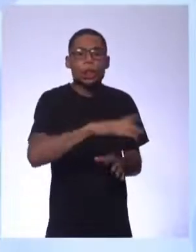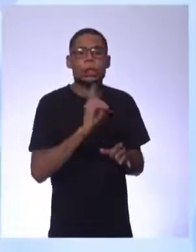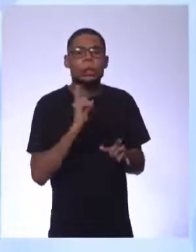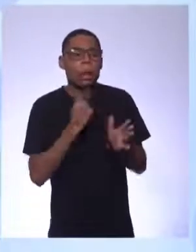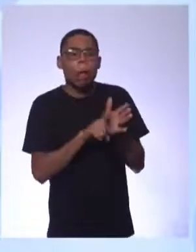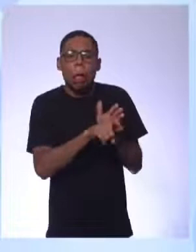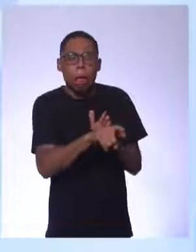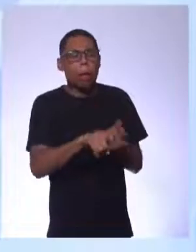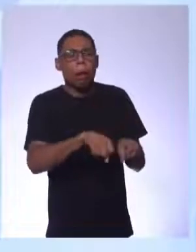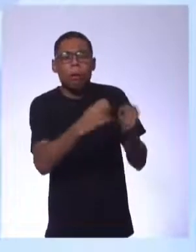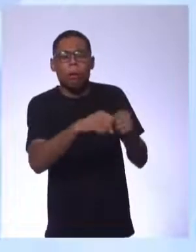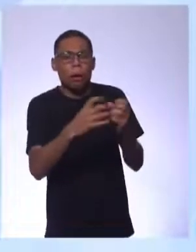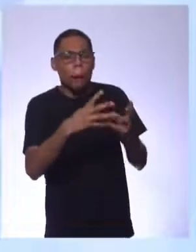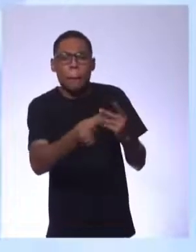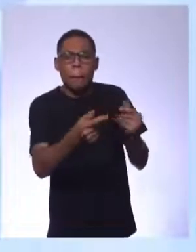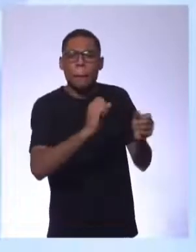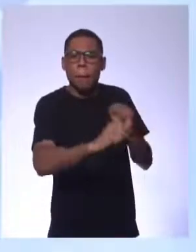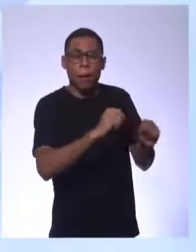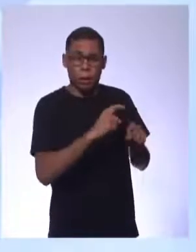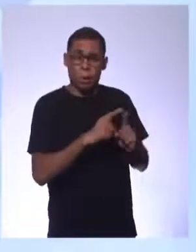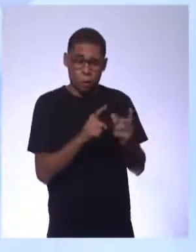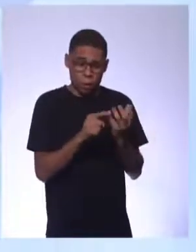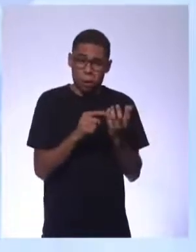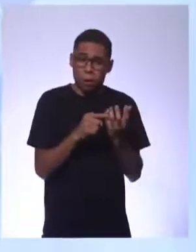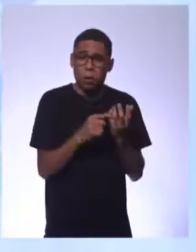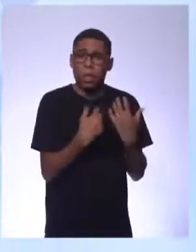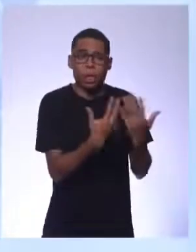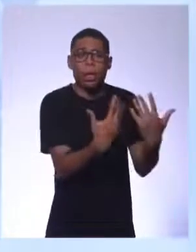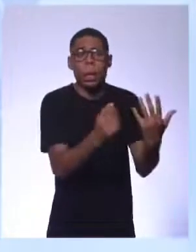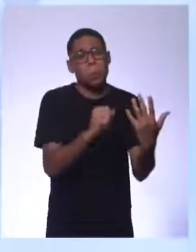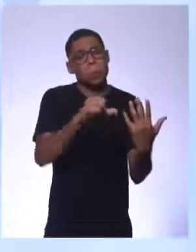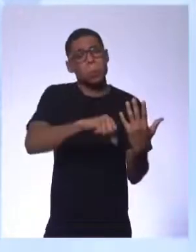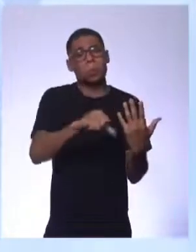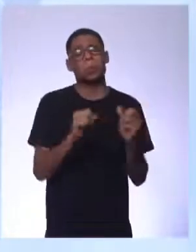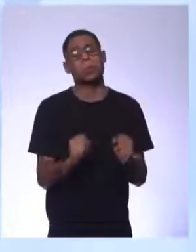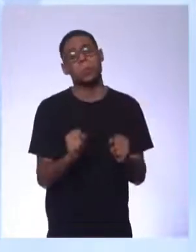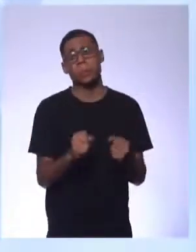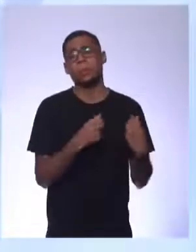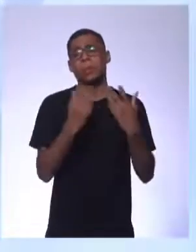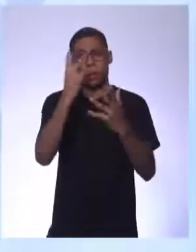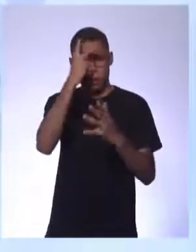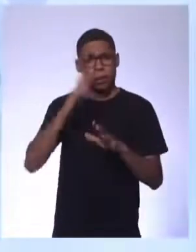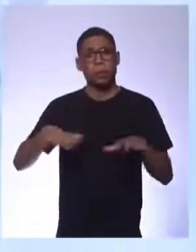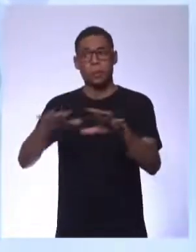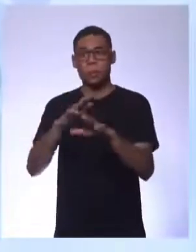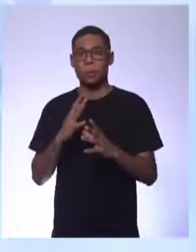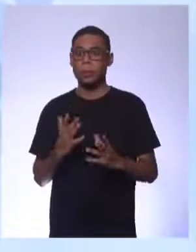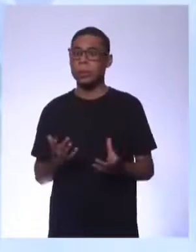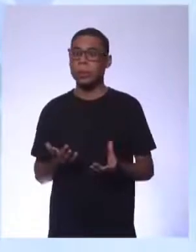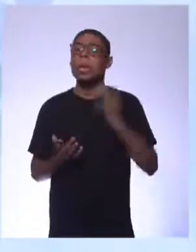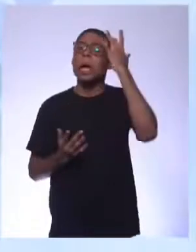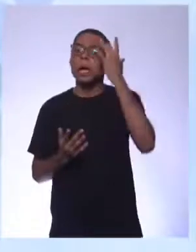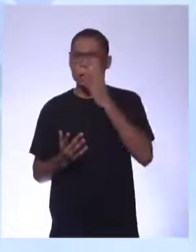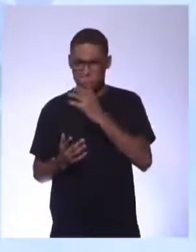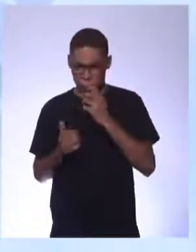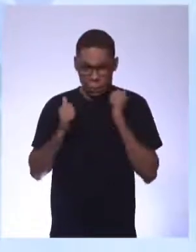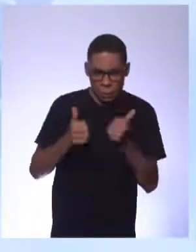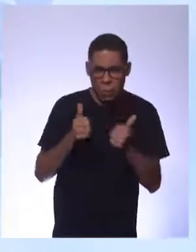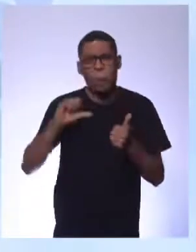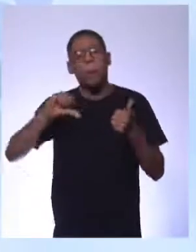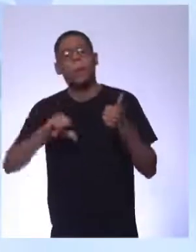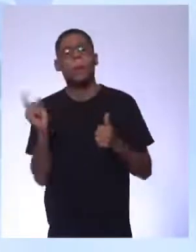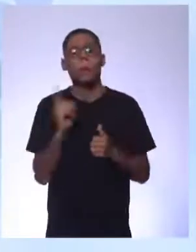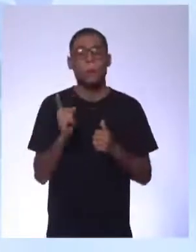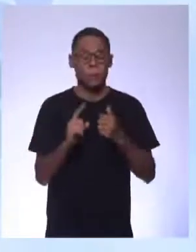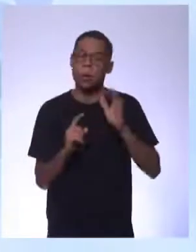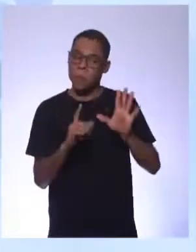defensivos agrícolas? Então, nós temos aí uma questão polêmica, ou seja, a ser discutida. Várias pessoas têm várias